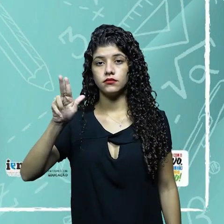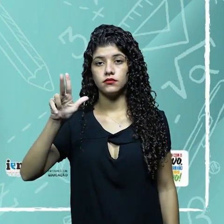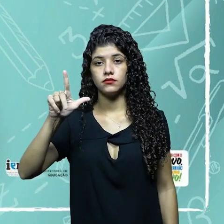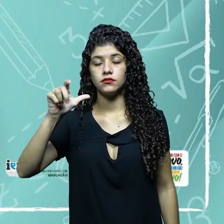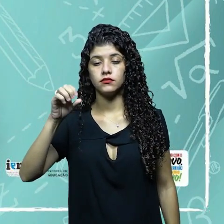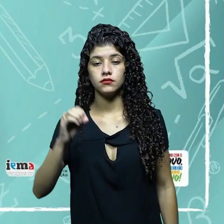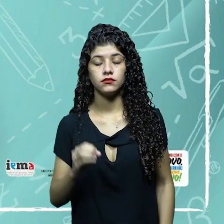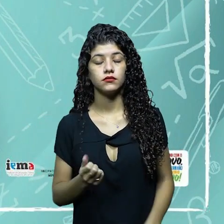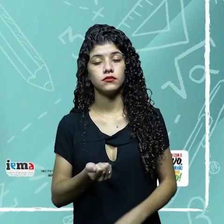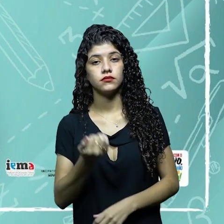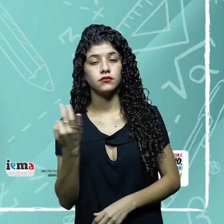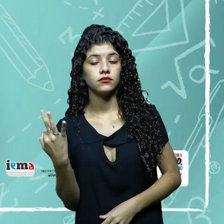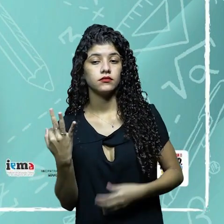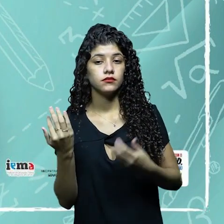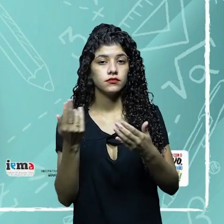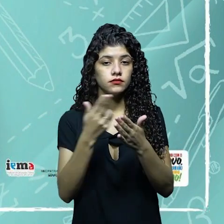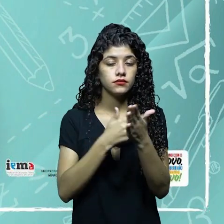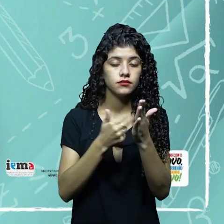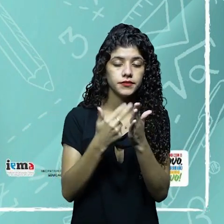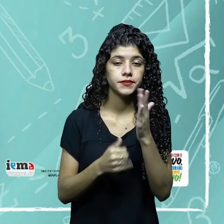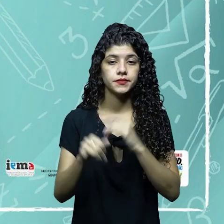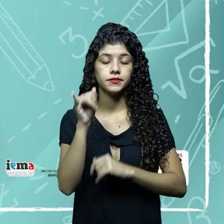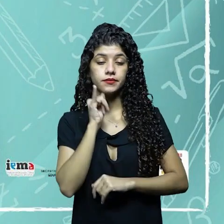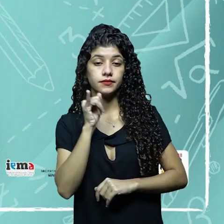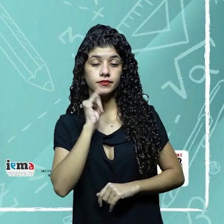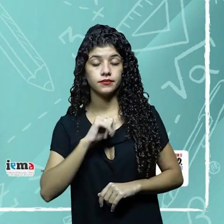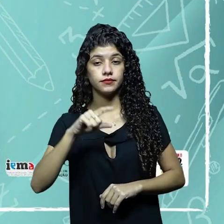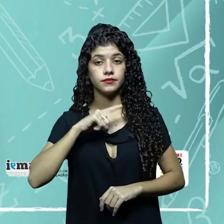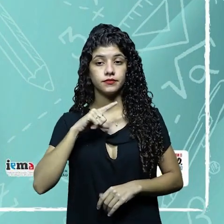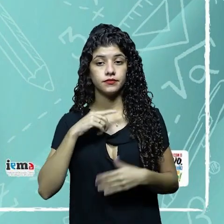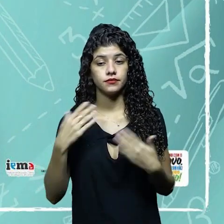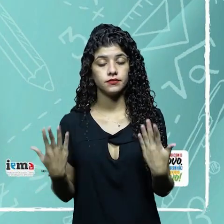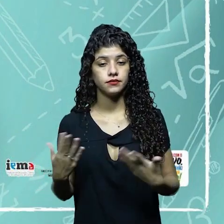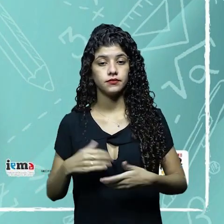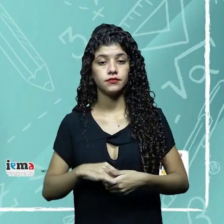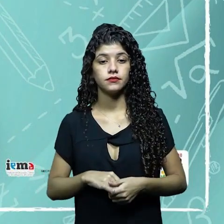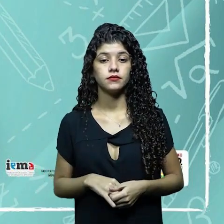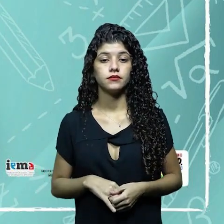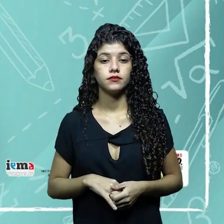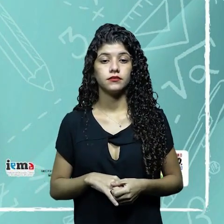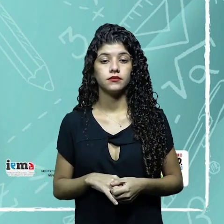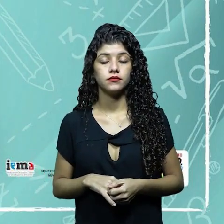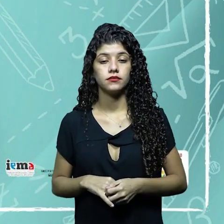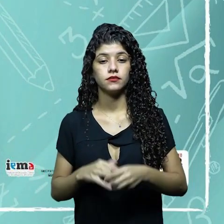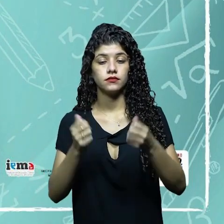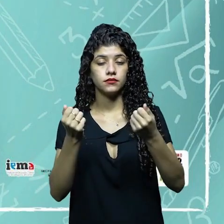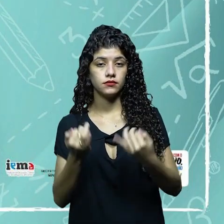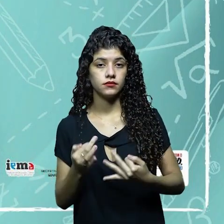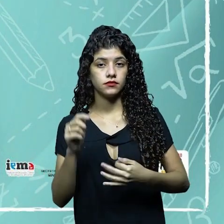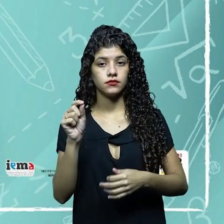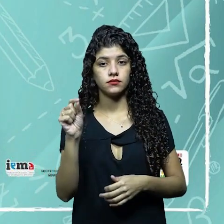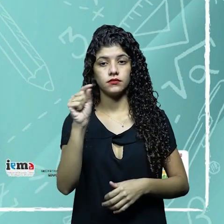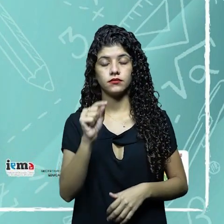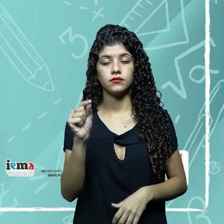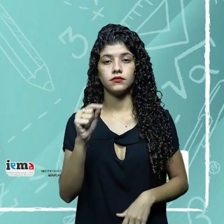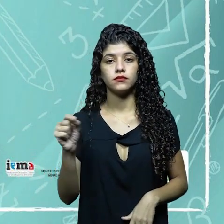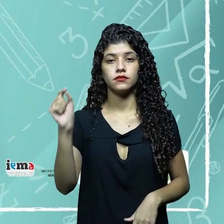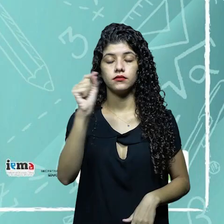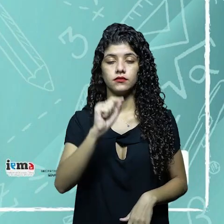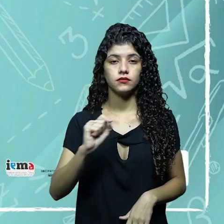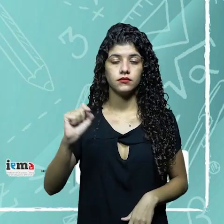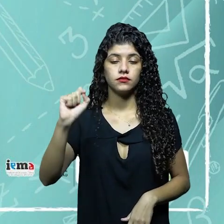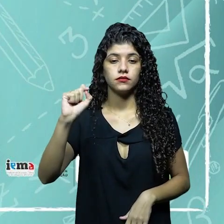desenho, por exemplo, como eu tenho esse aqui, eu vou colocar lá arroba, vou especificar a minha